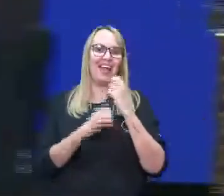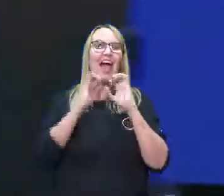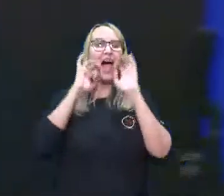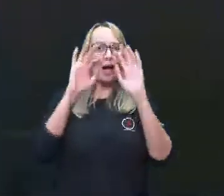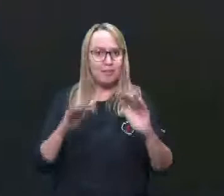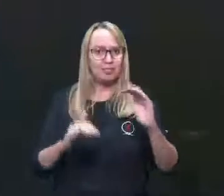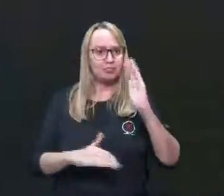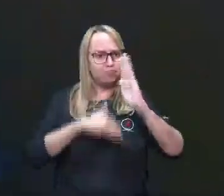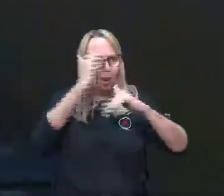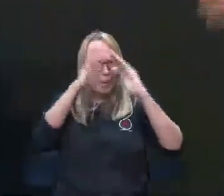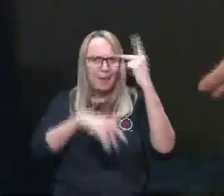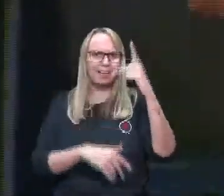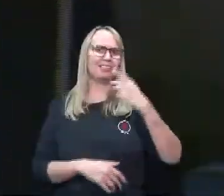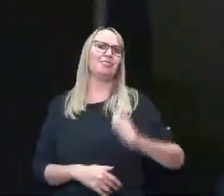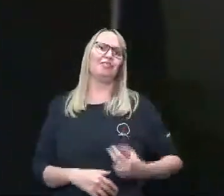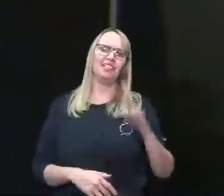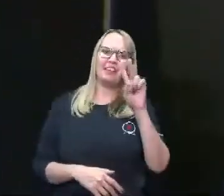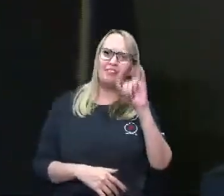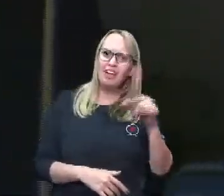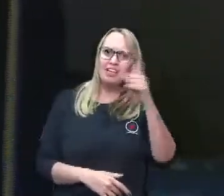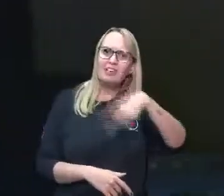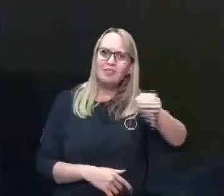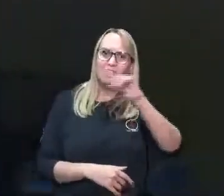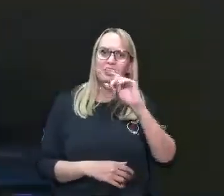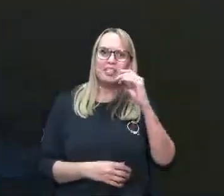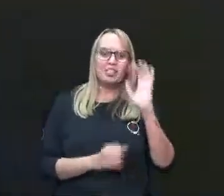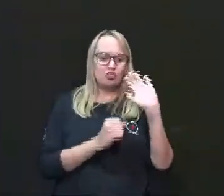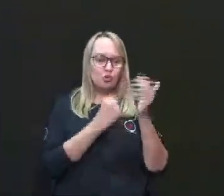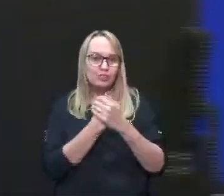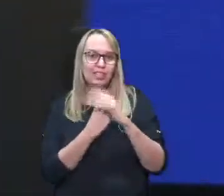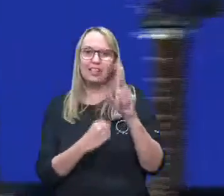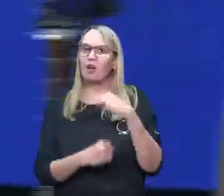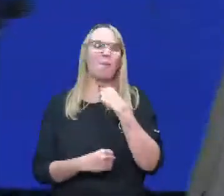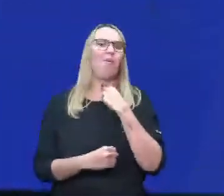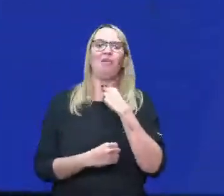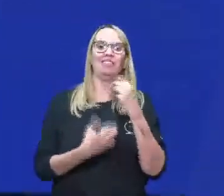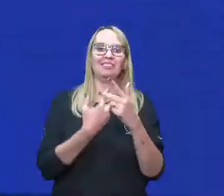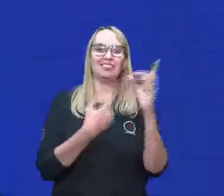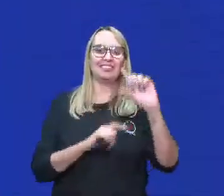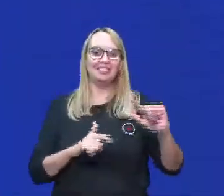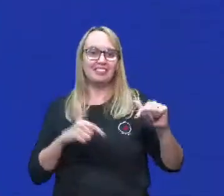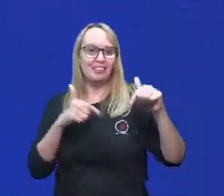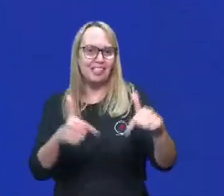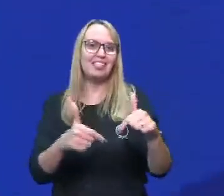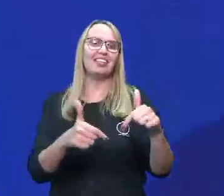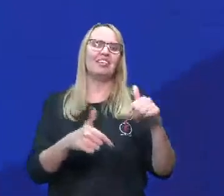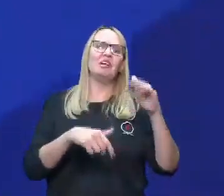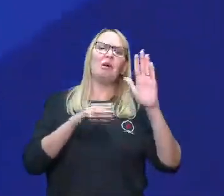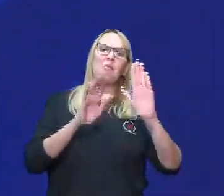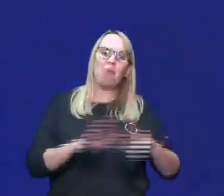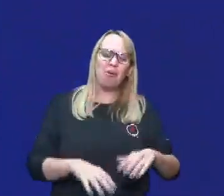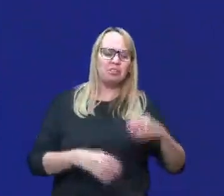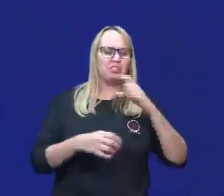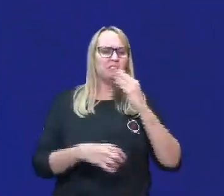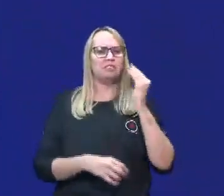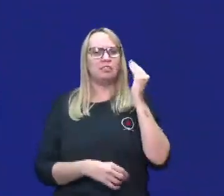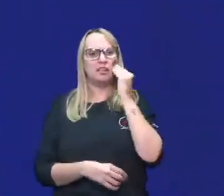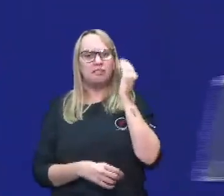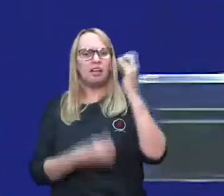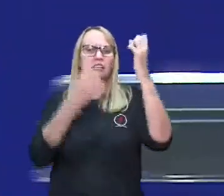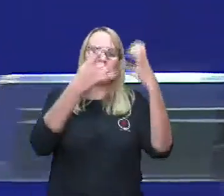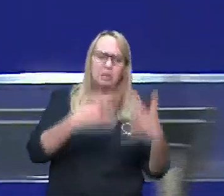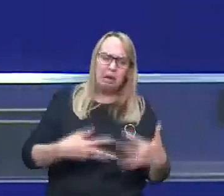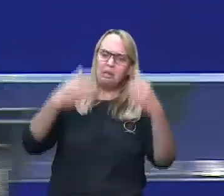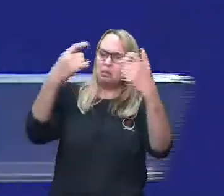vai crescer na sua vida e você não vai ter como esconder o que Deus está fazendo. Você pode arrumar justificativa, você pode